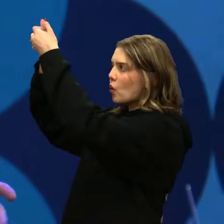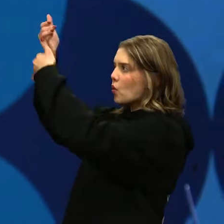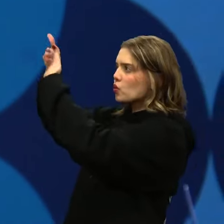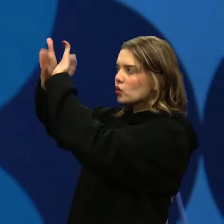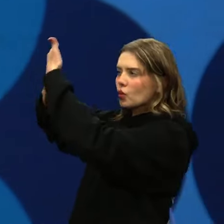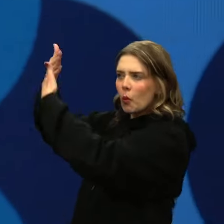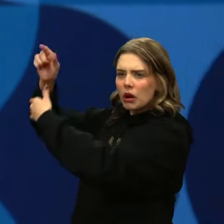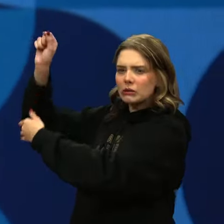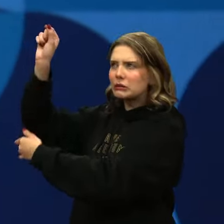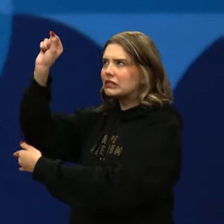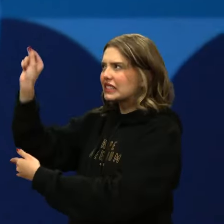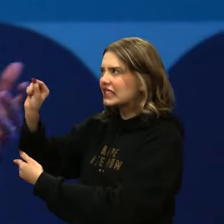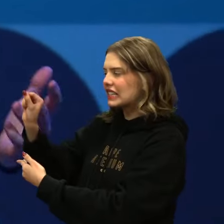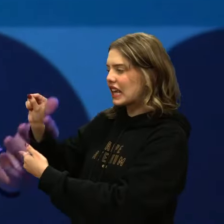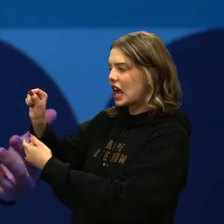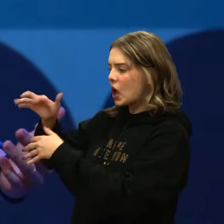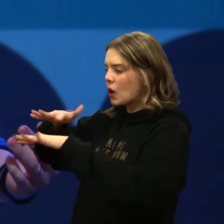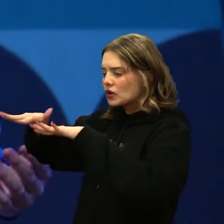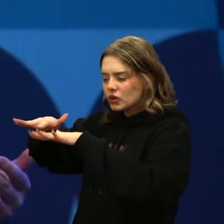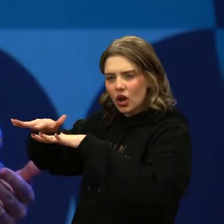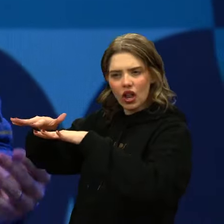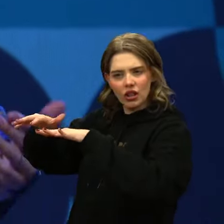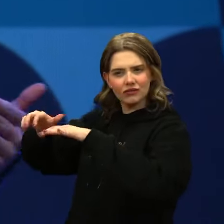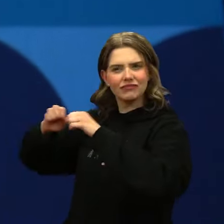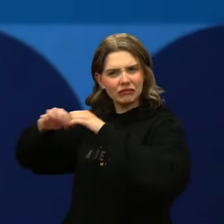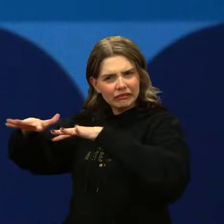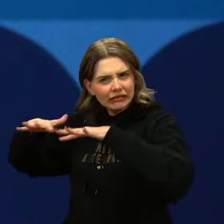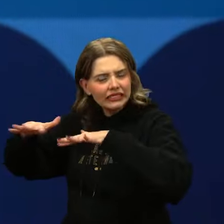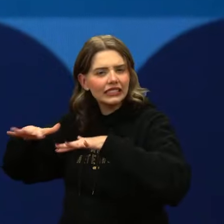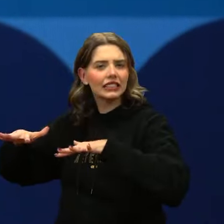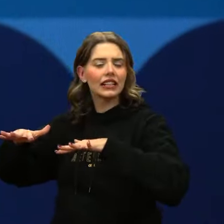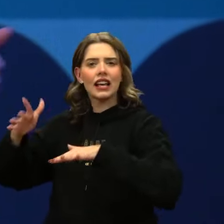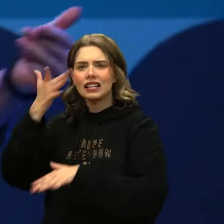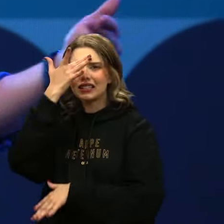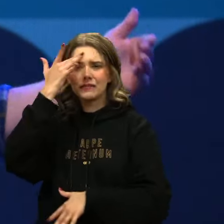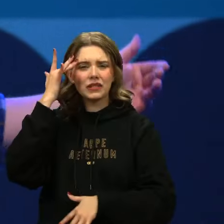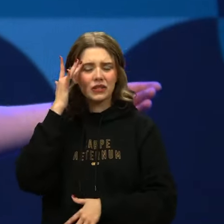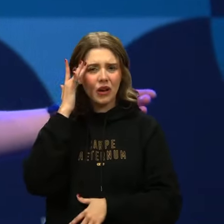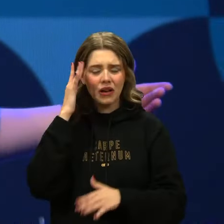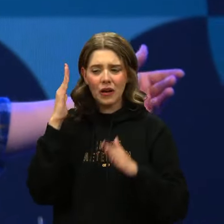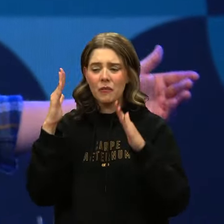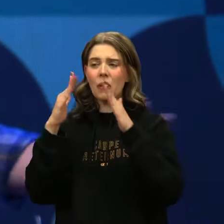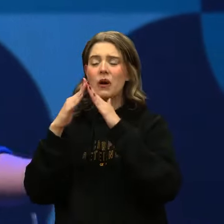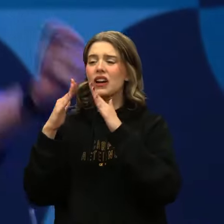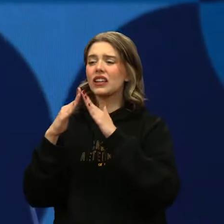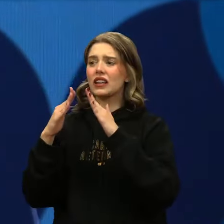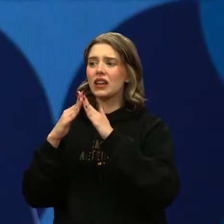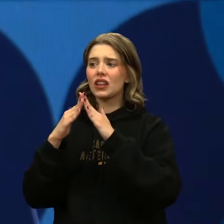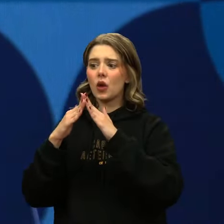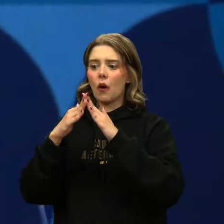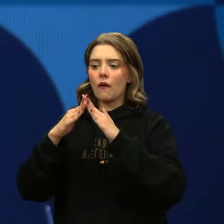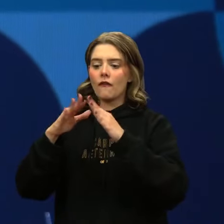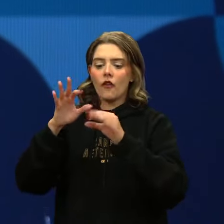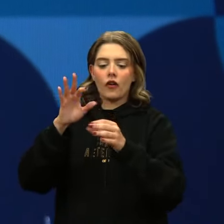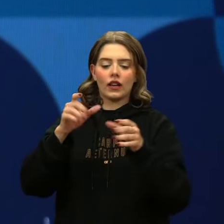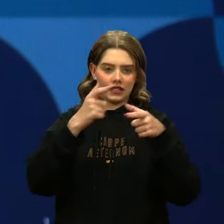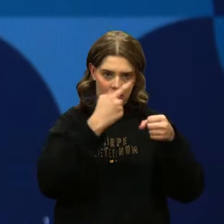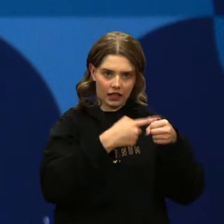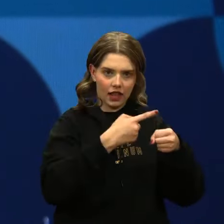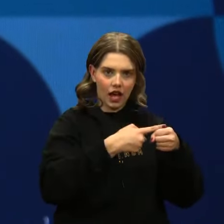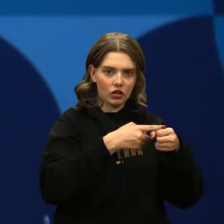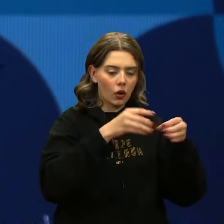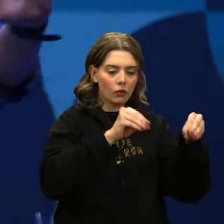solo instável. Era comum você ver as pessoas, por exemplo, morando para fora dos portões da cidade, porque dentro da cidade tinha